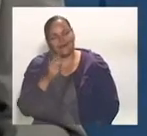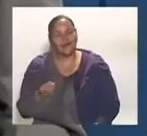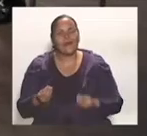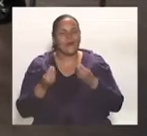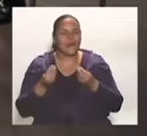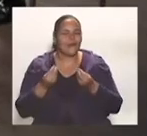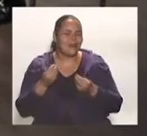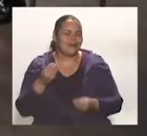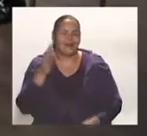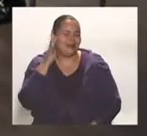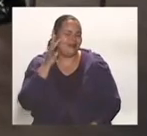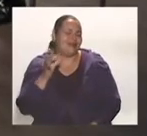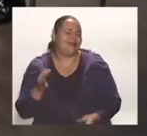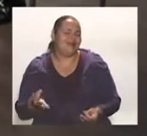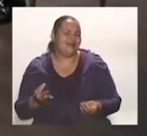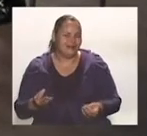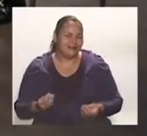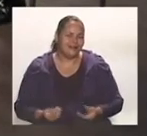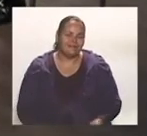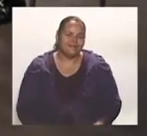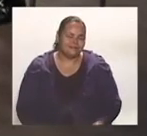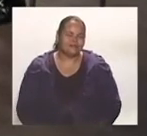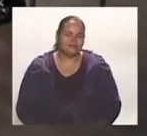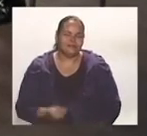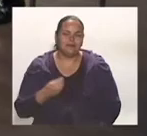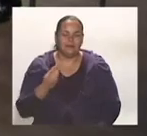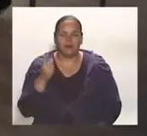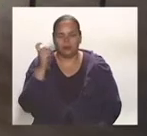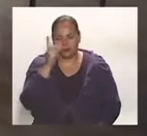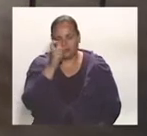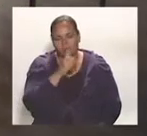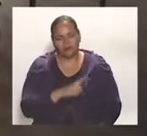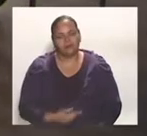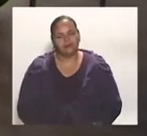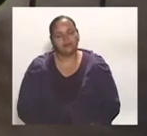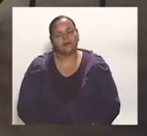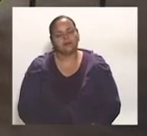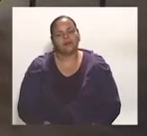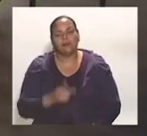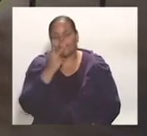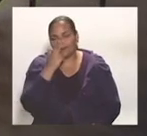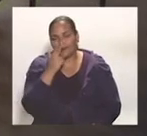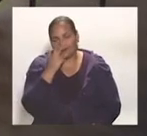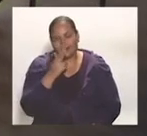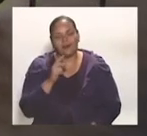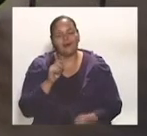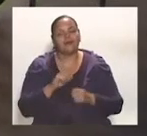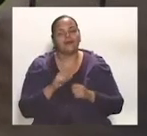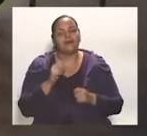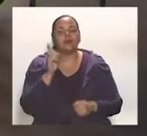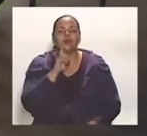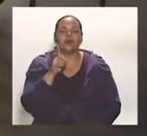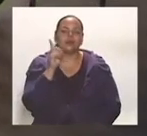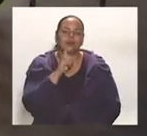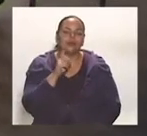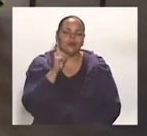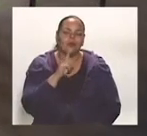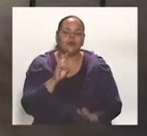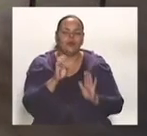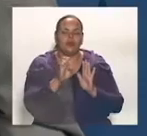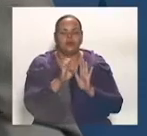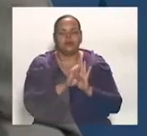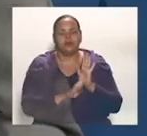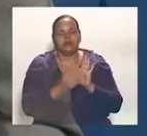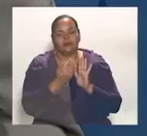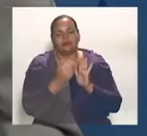difícil explicar, não né? Eles vão falar assim, opa, isso não dá para entender. É difícil explicar. É um negócio meio complicado, né? Parece